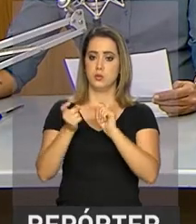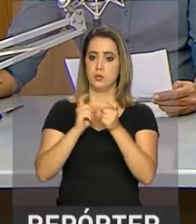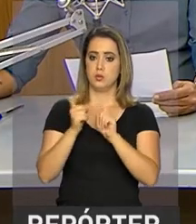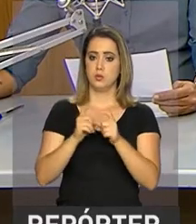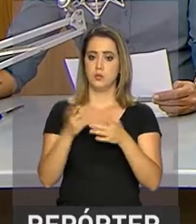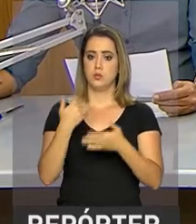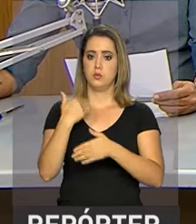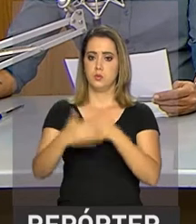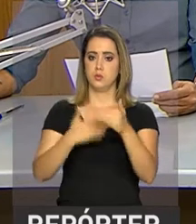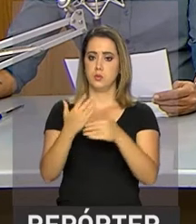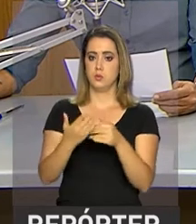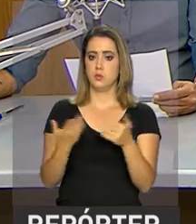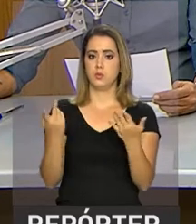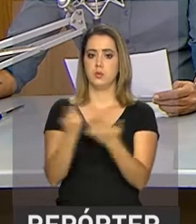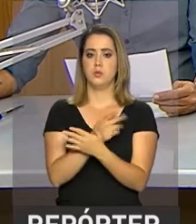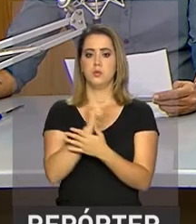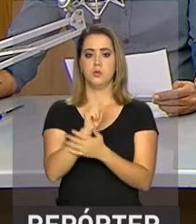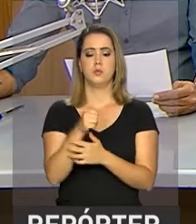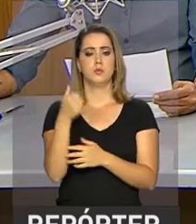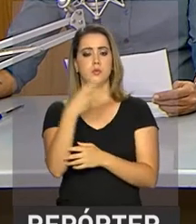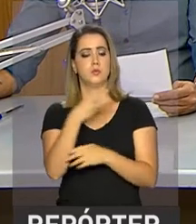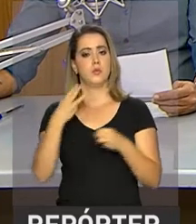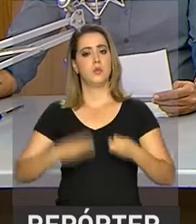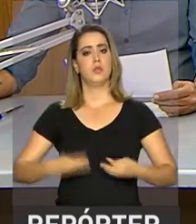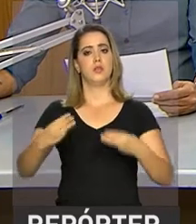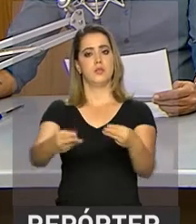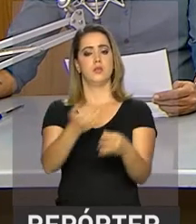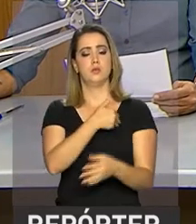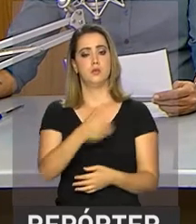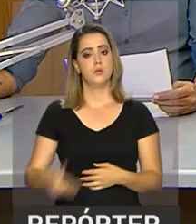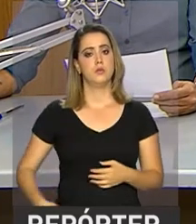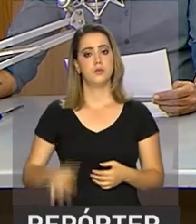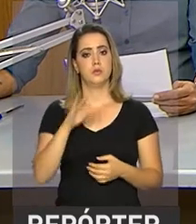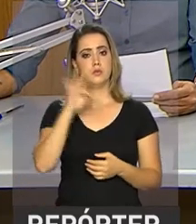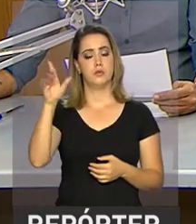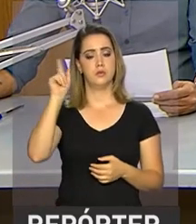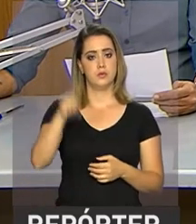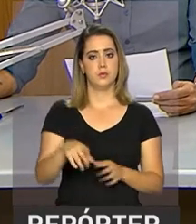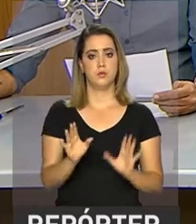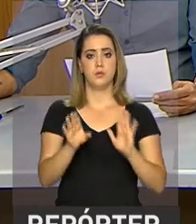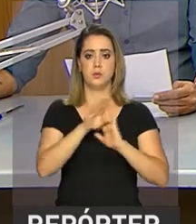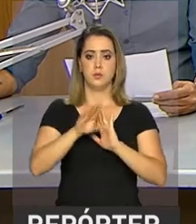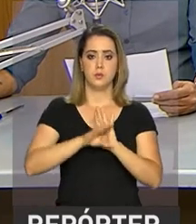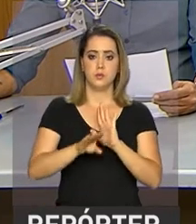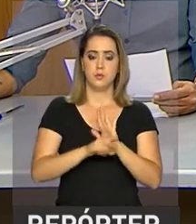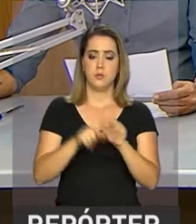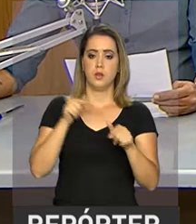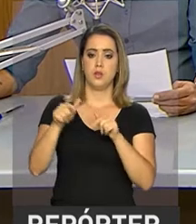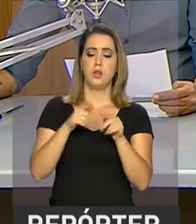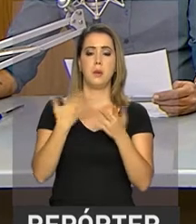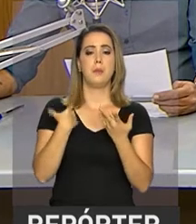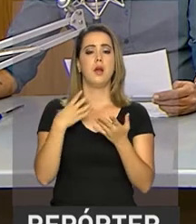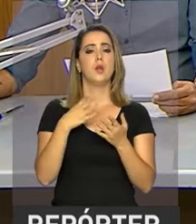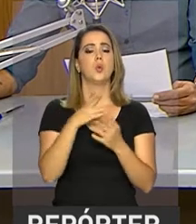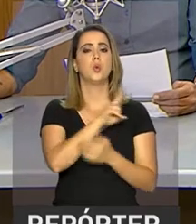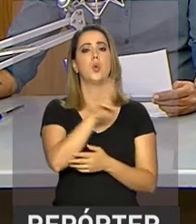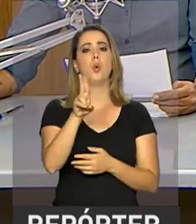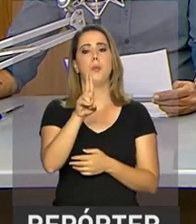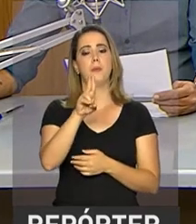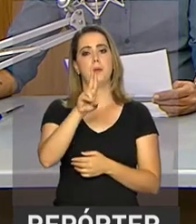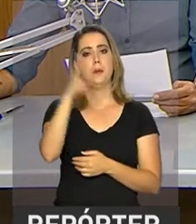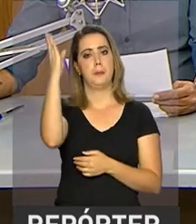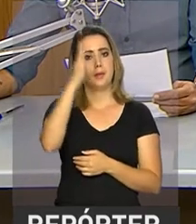iniciativas que são executadas em três ministérios do governo federal foi um pacote de ações chamado brasil uma jovem